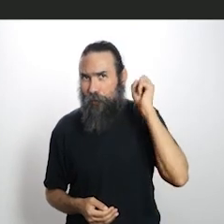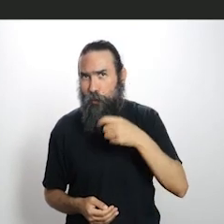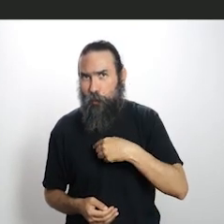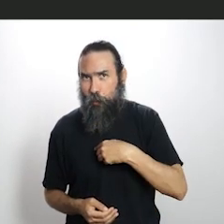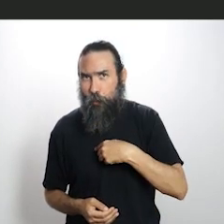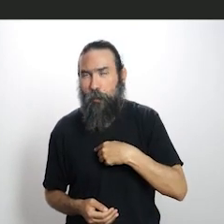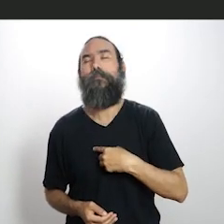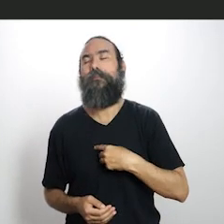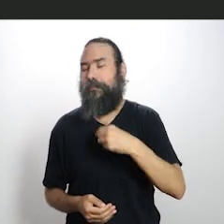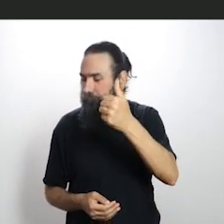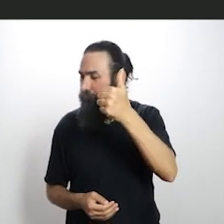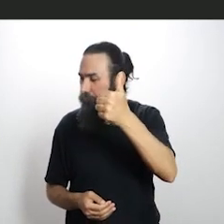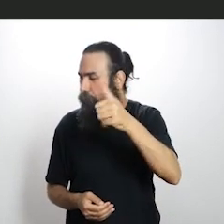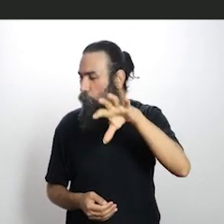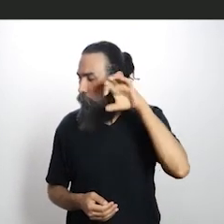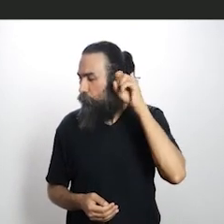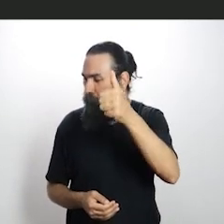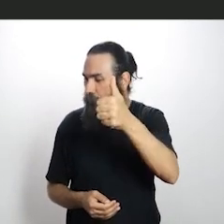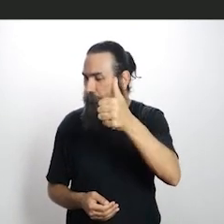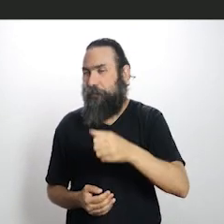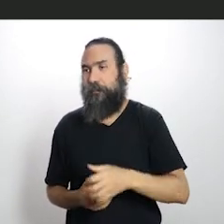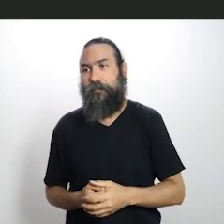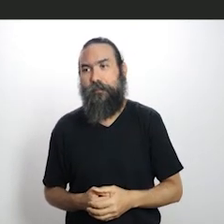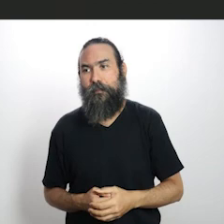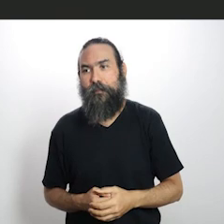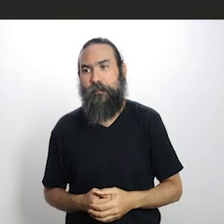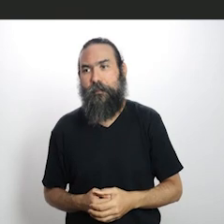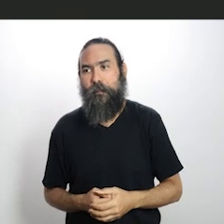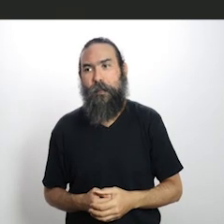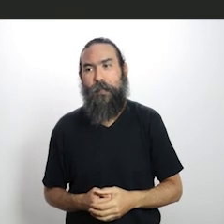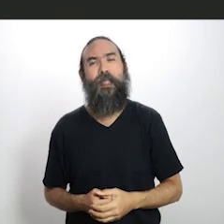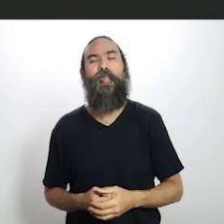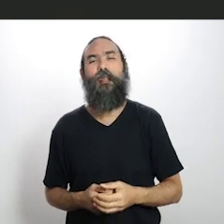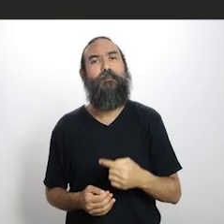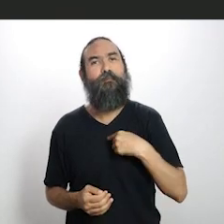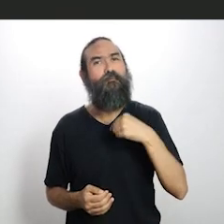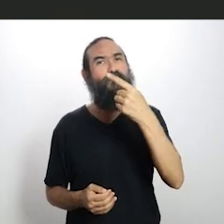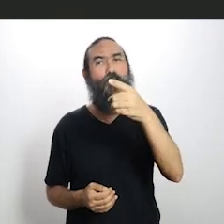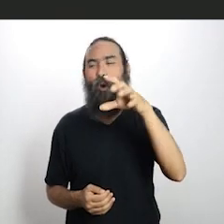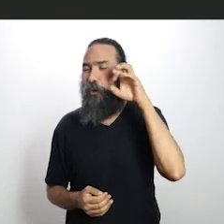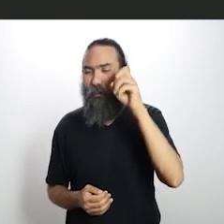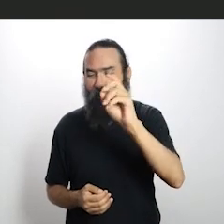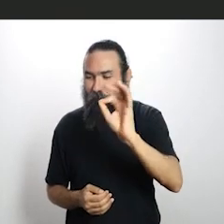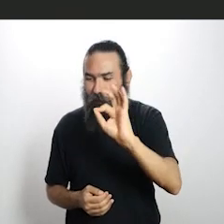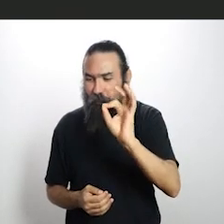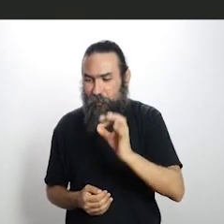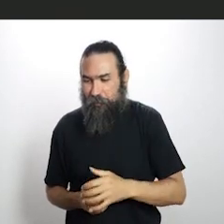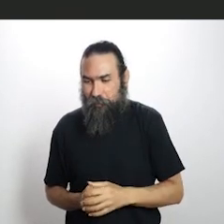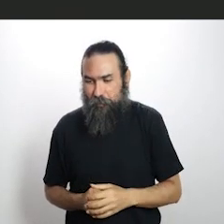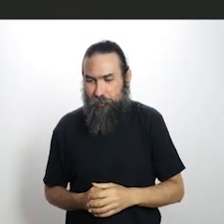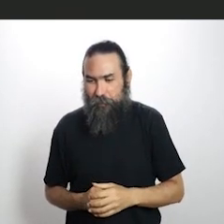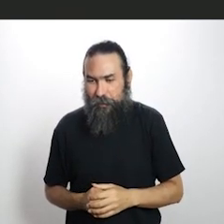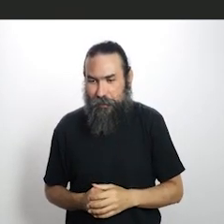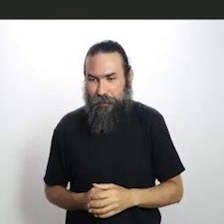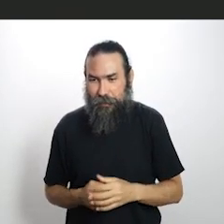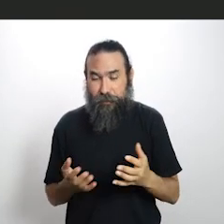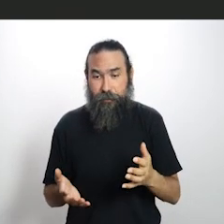desde já super agradecido pela oportunidade de estar aqui com todos de poder